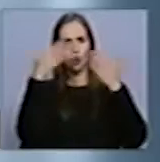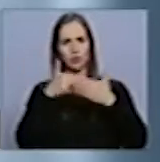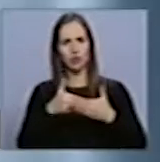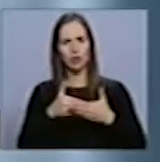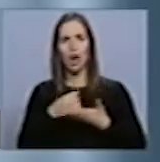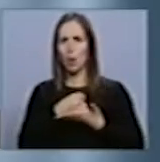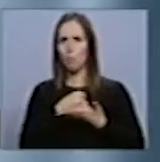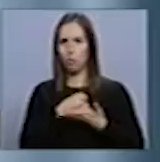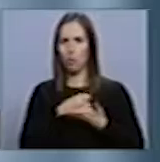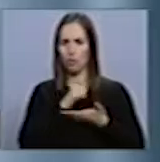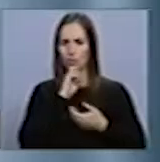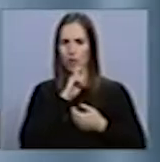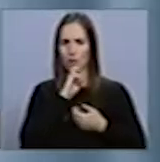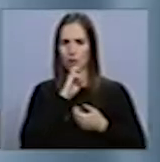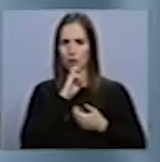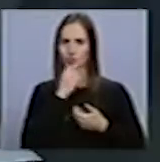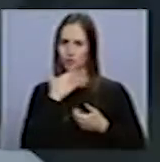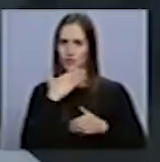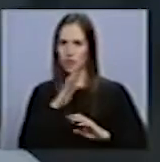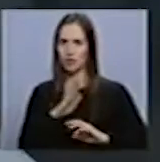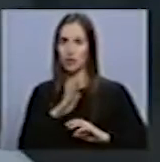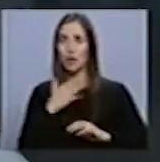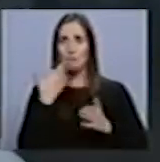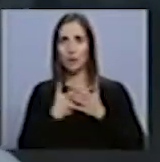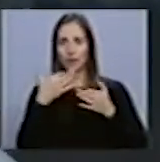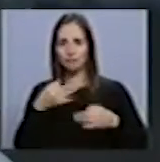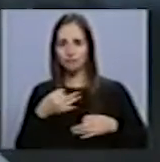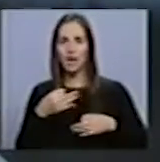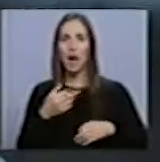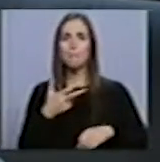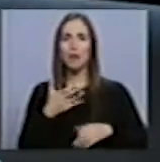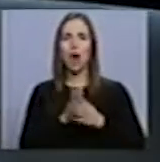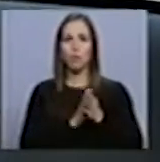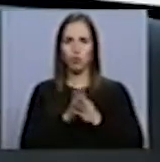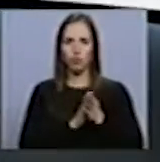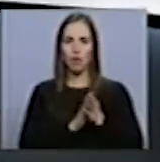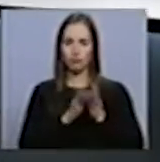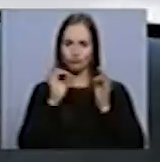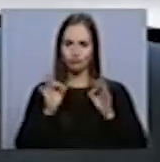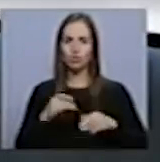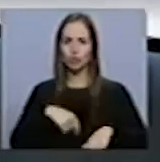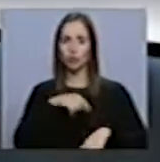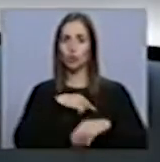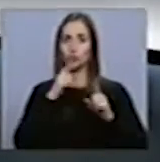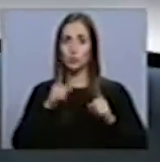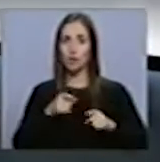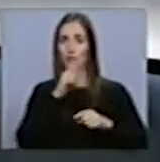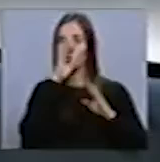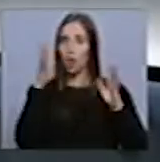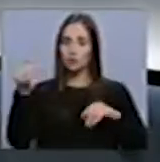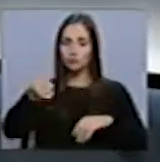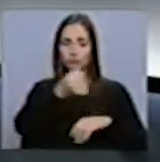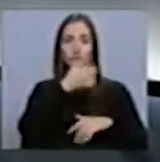apoio para que se tenha uma idéia concreta que está sendo aproveitado na madeira aí que vamos mesmo não será forçado a sair do país